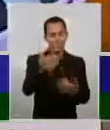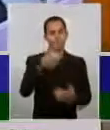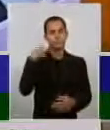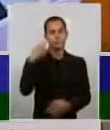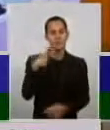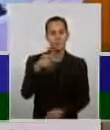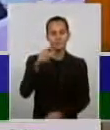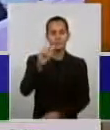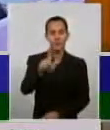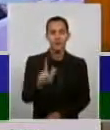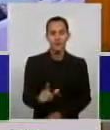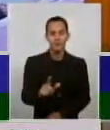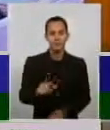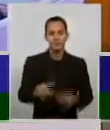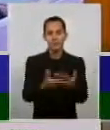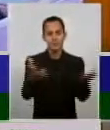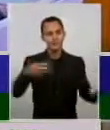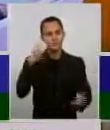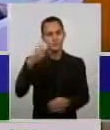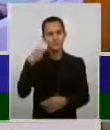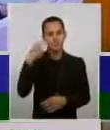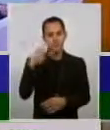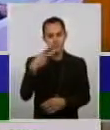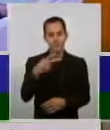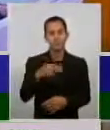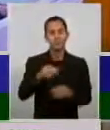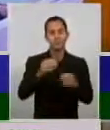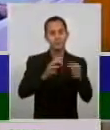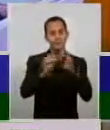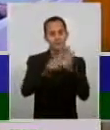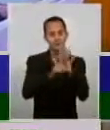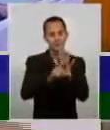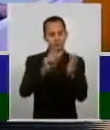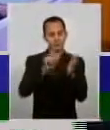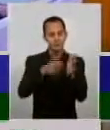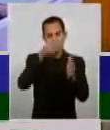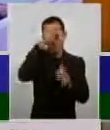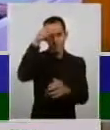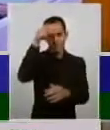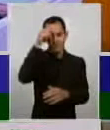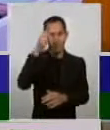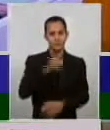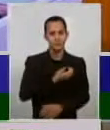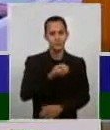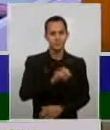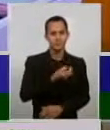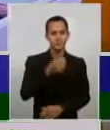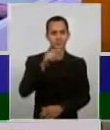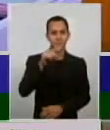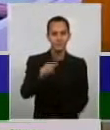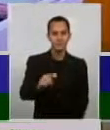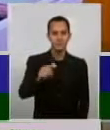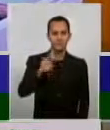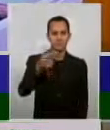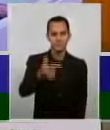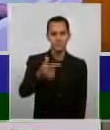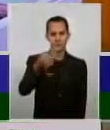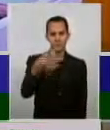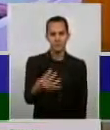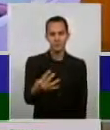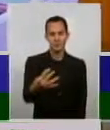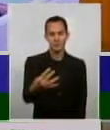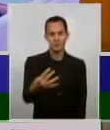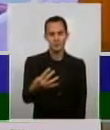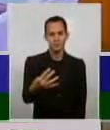Leles Lima. Senhores vereadores, projeto de lei ordinária de autoria do prefeito municipal número